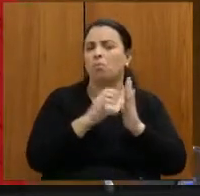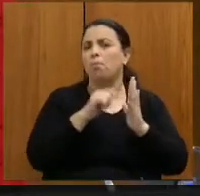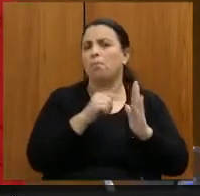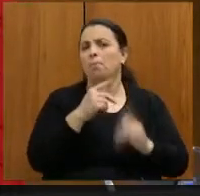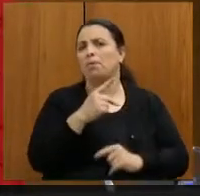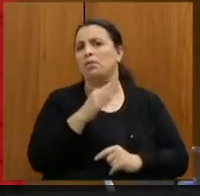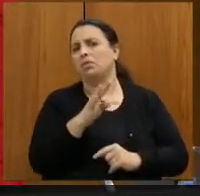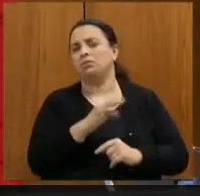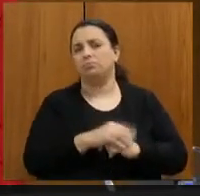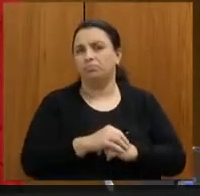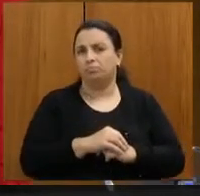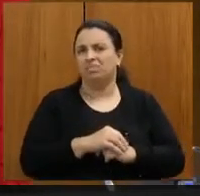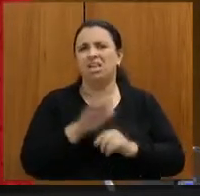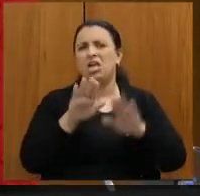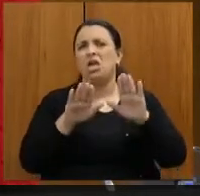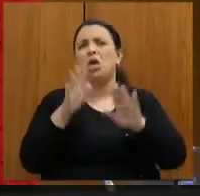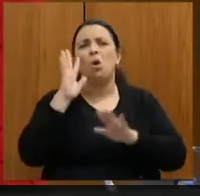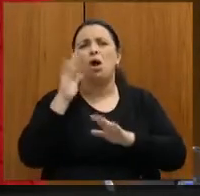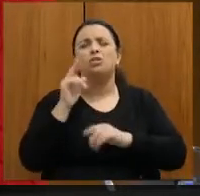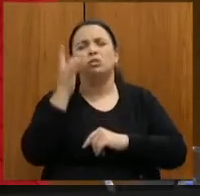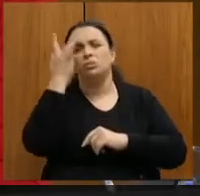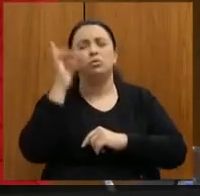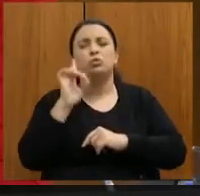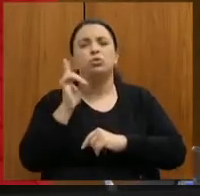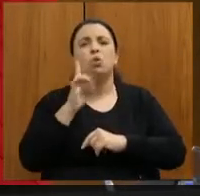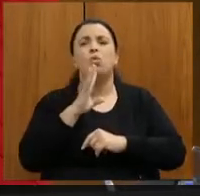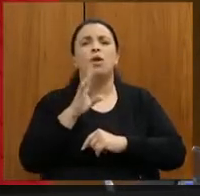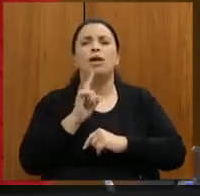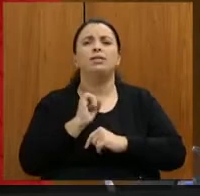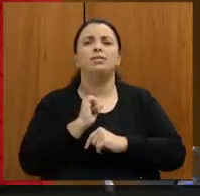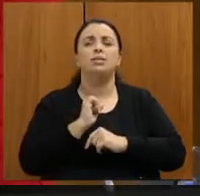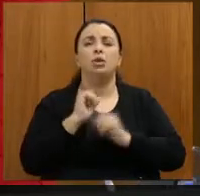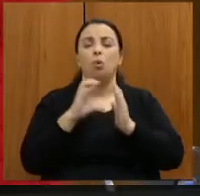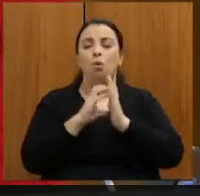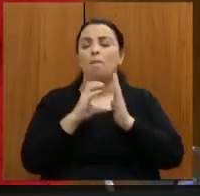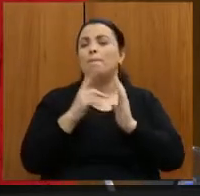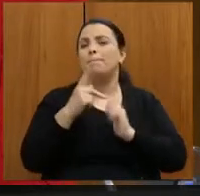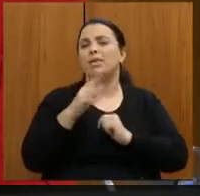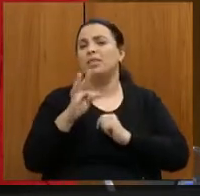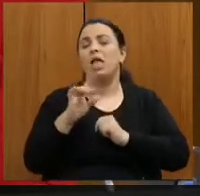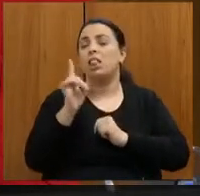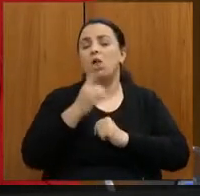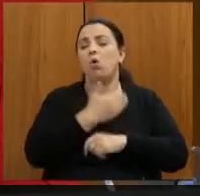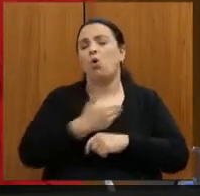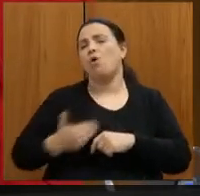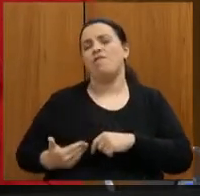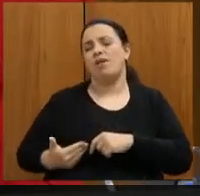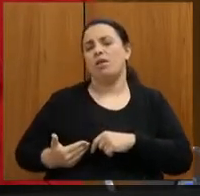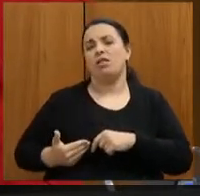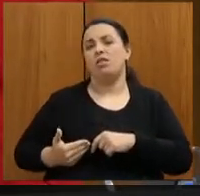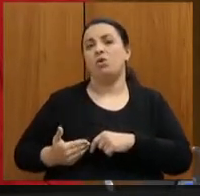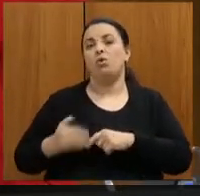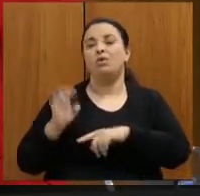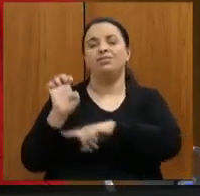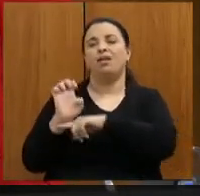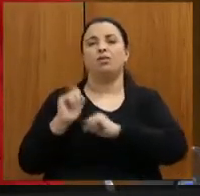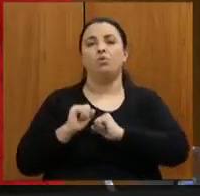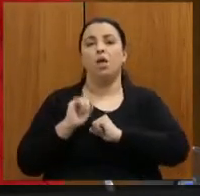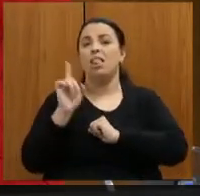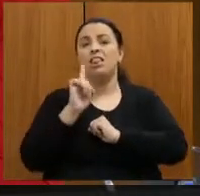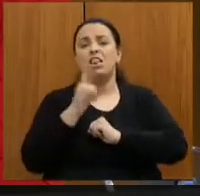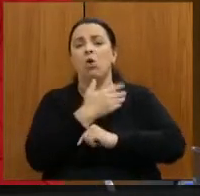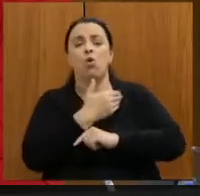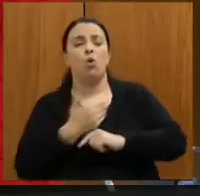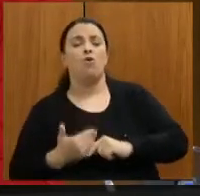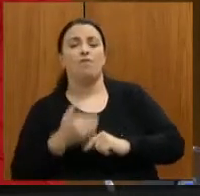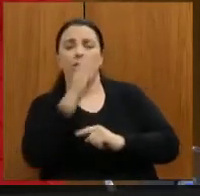desconhecem que o PT não governa o estado não governa o Brasil há bastante tempo mas